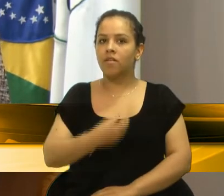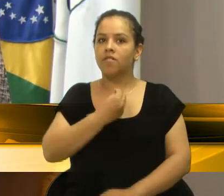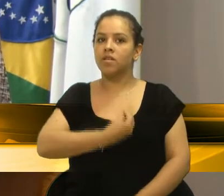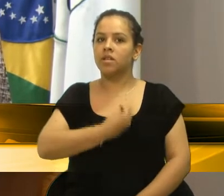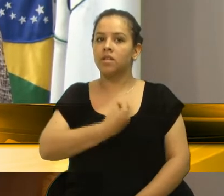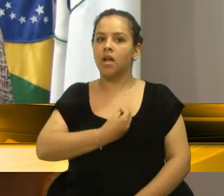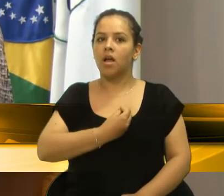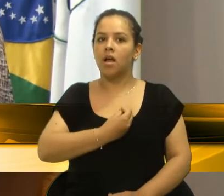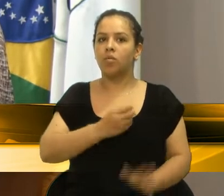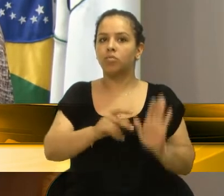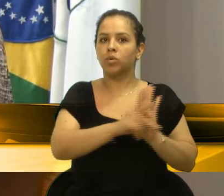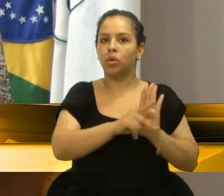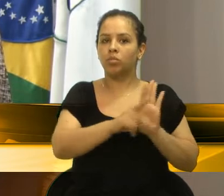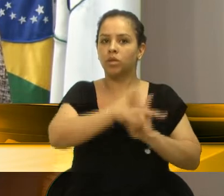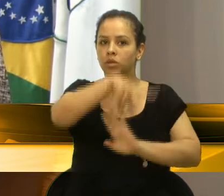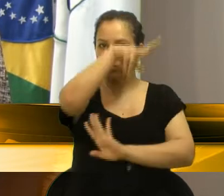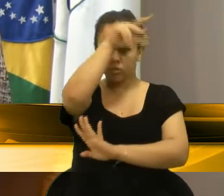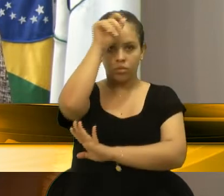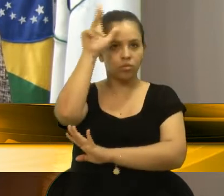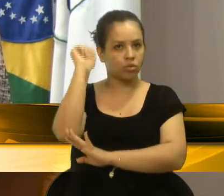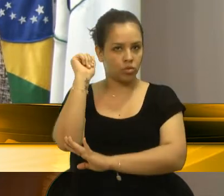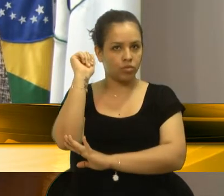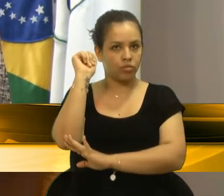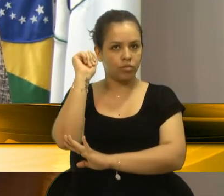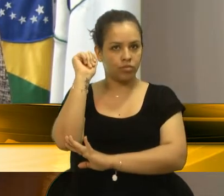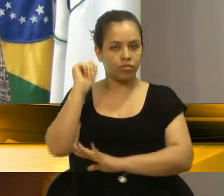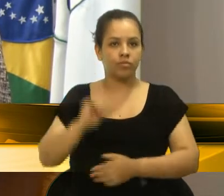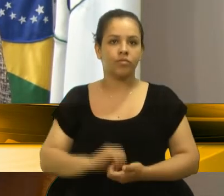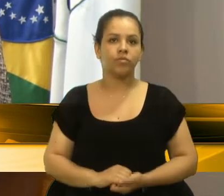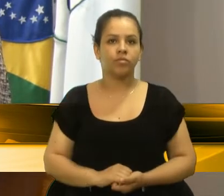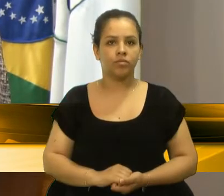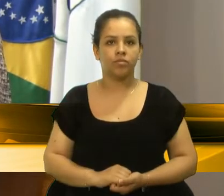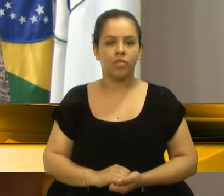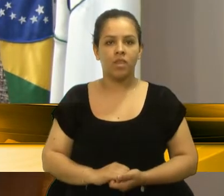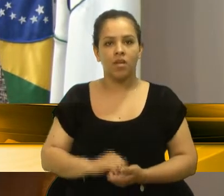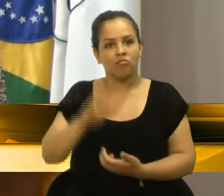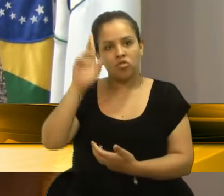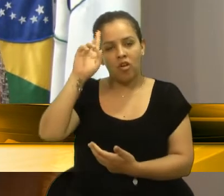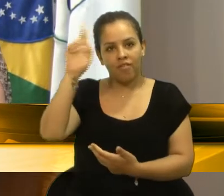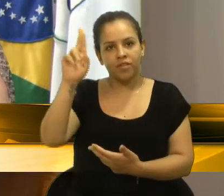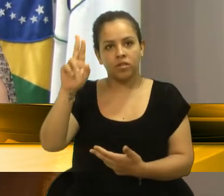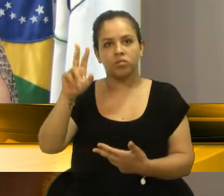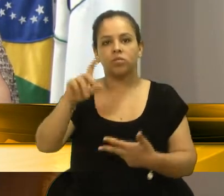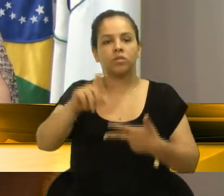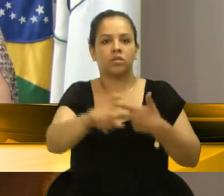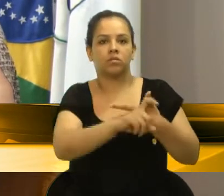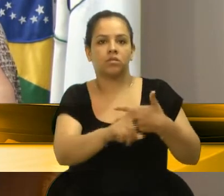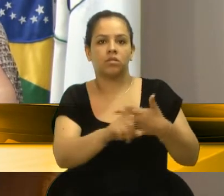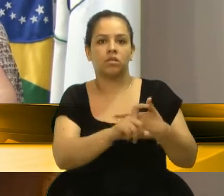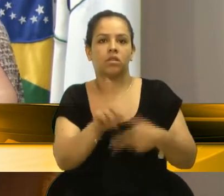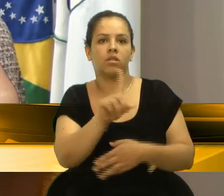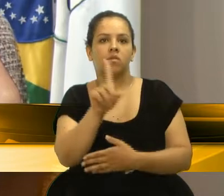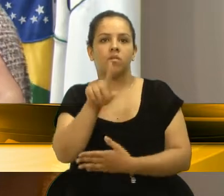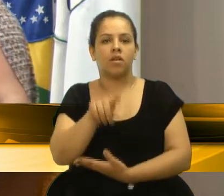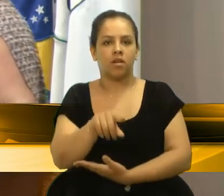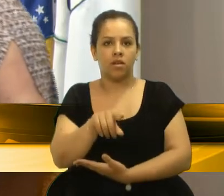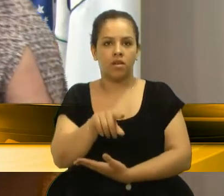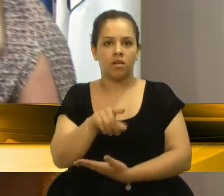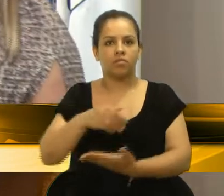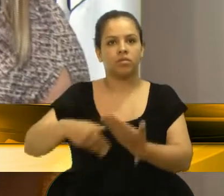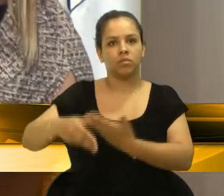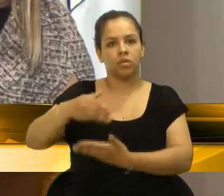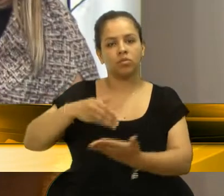do chefe do executivo. Relações estas que não são passíveis de sanção como a